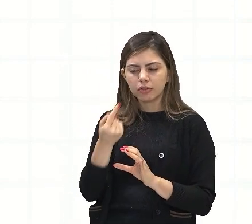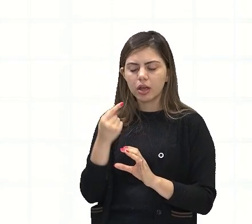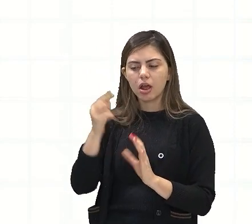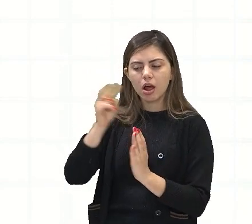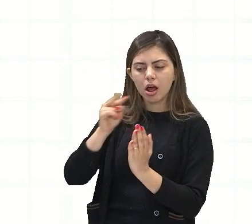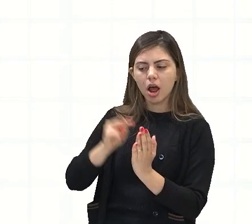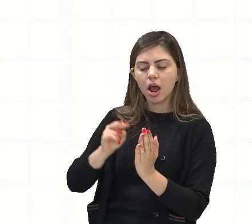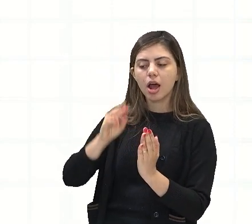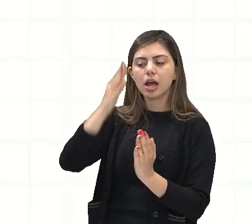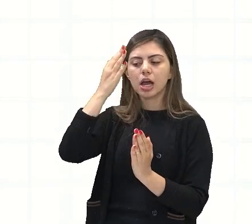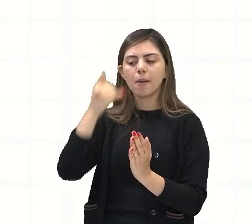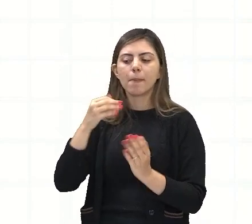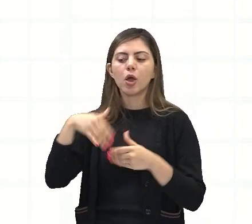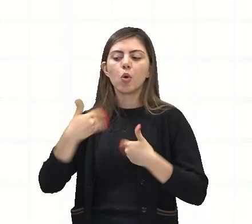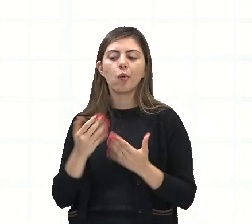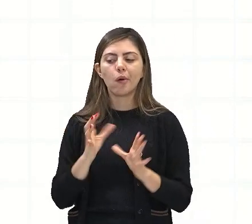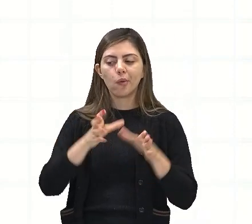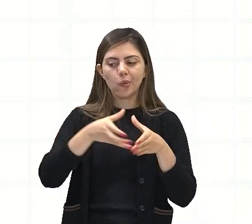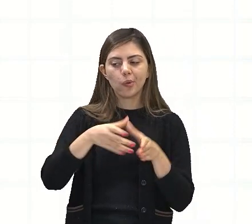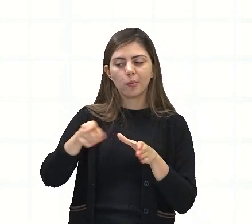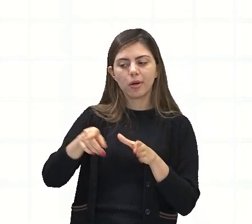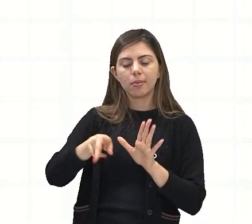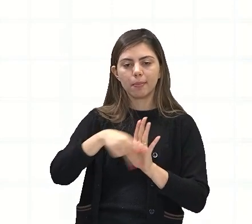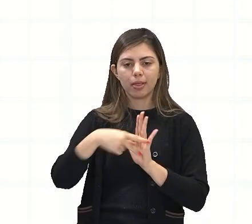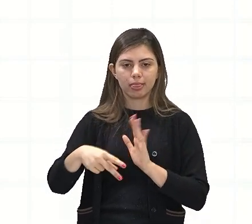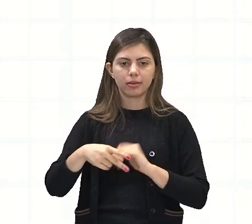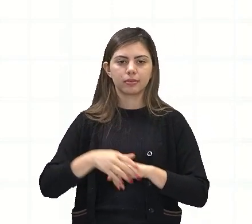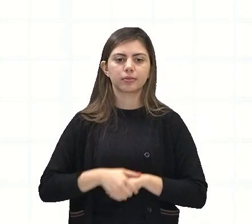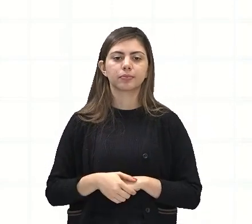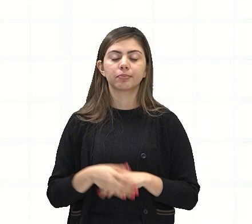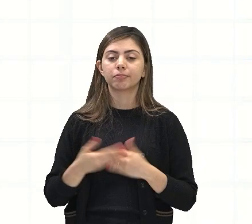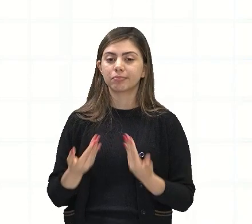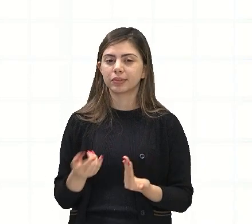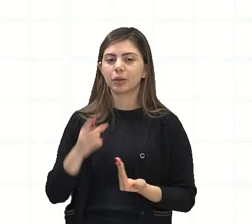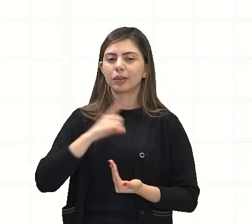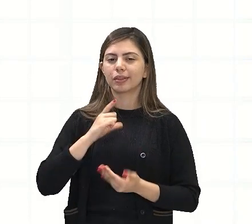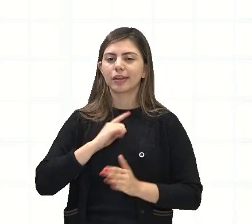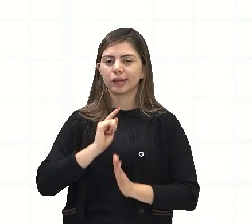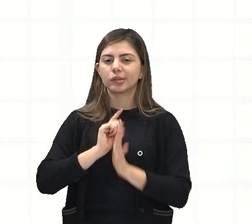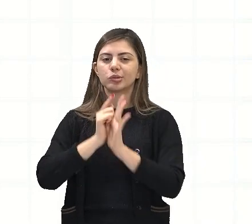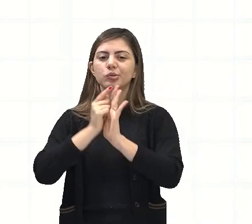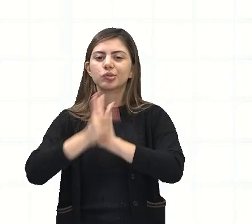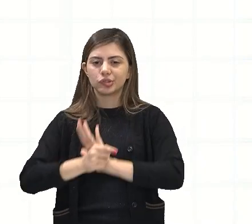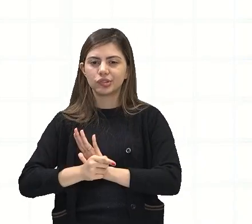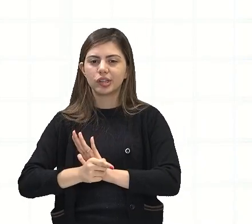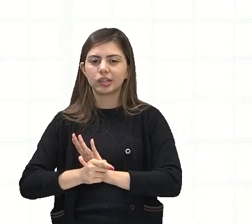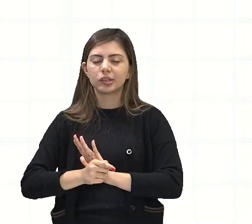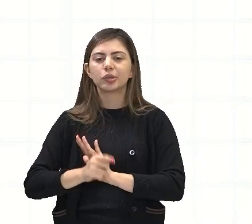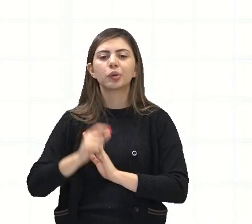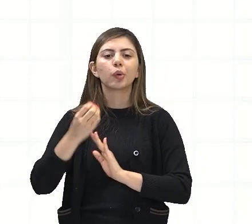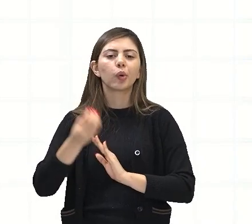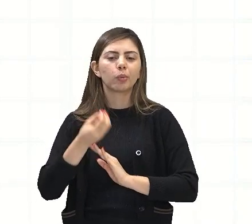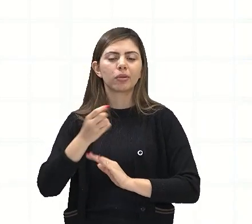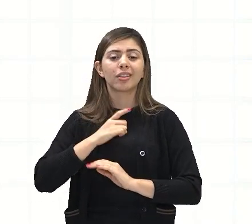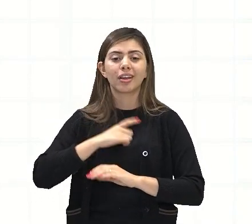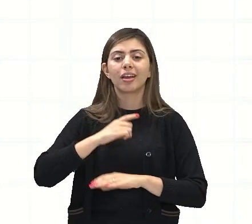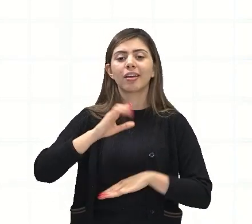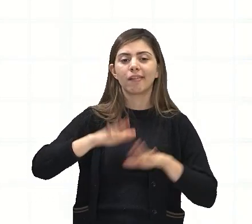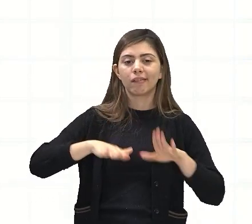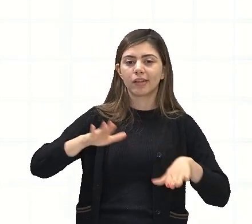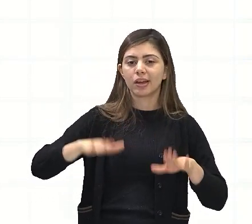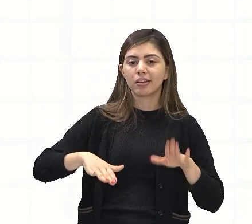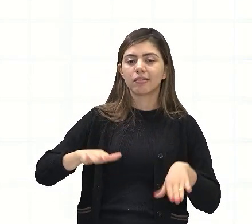qual tipo ele pertence. Então, o gênero textual tem uma imensidade. Os gêneros, eles vão variar de acordo com